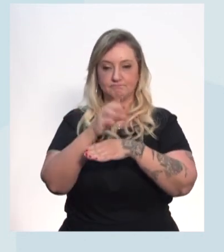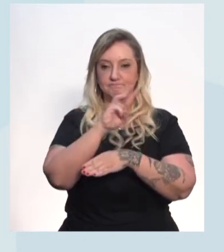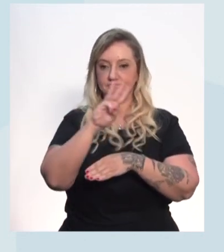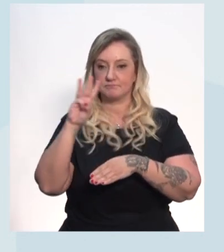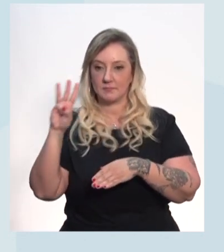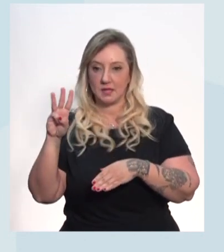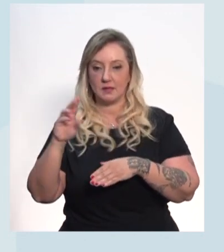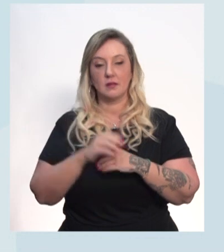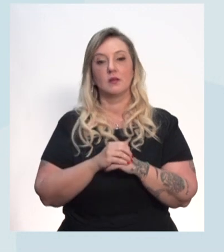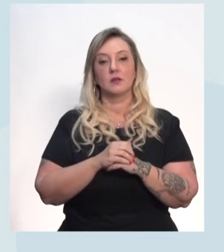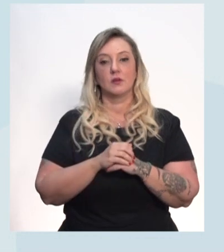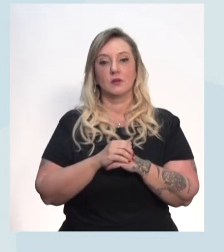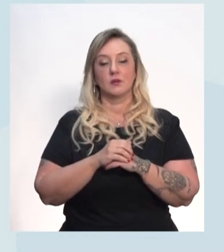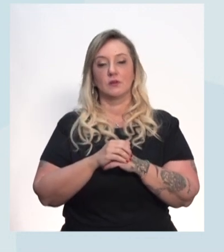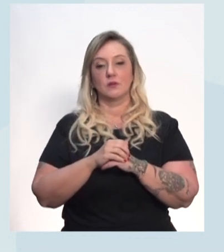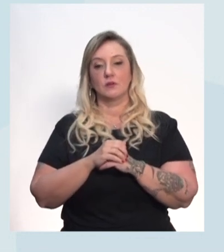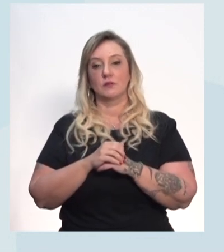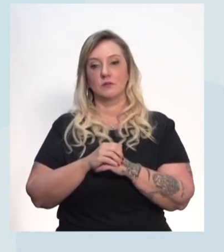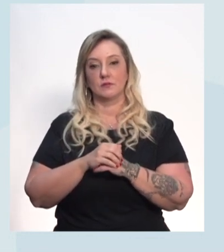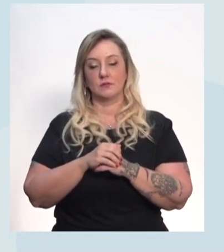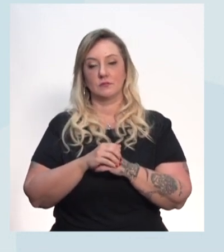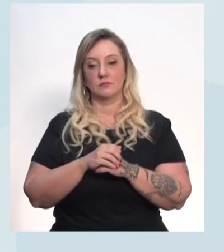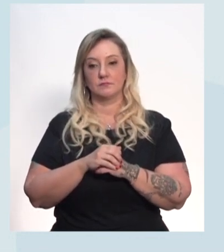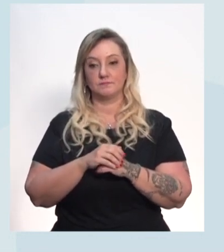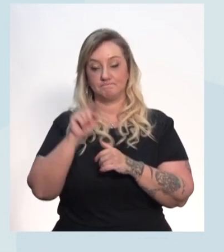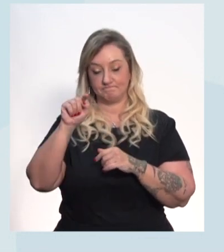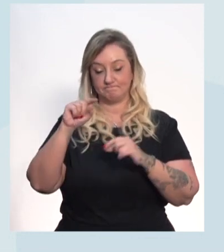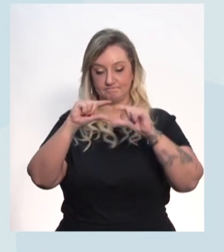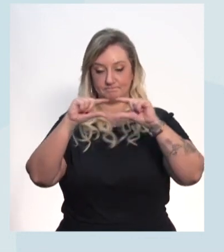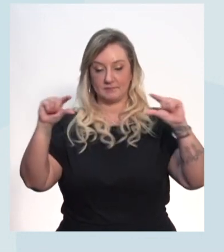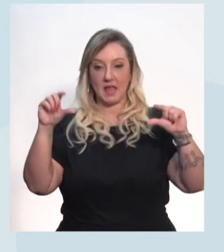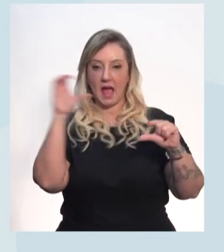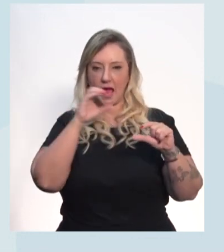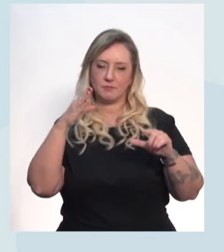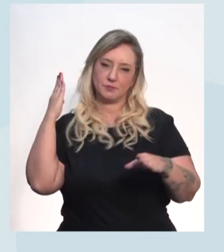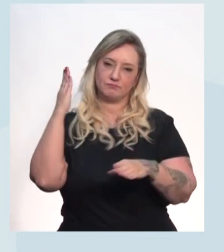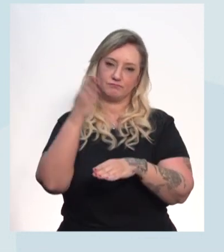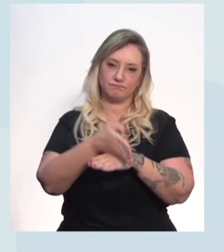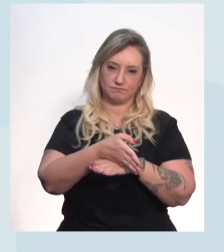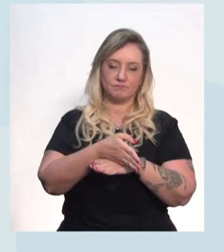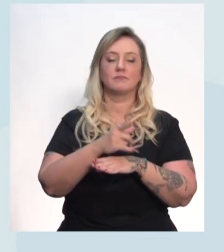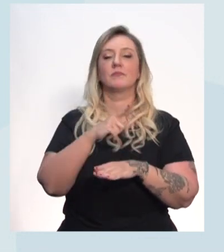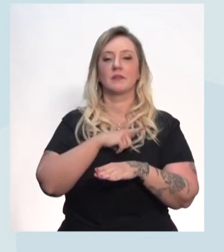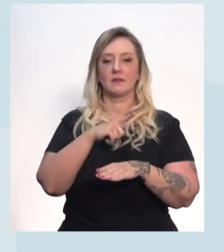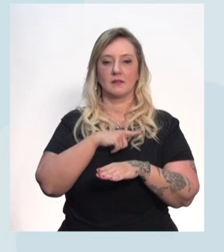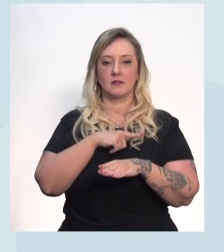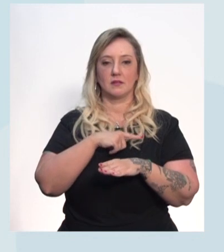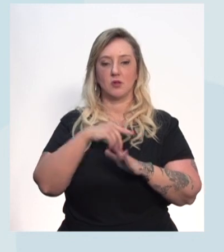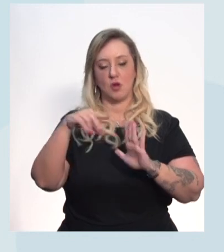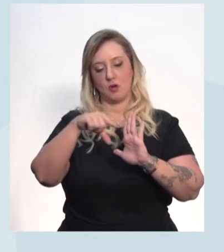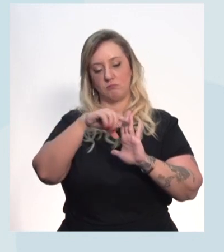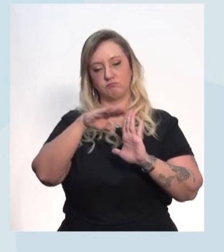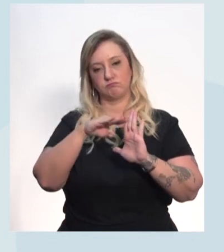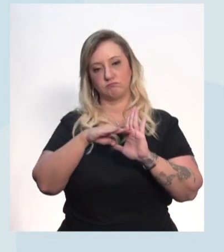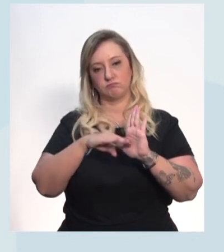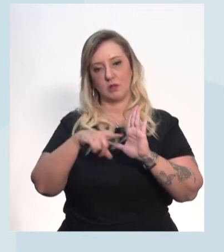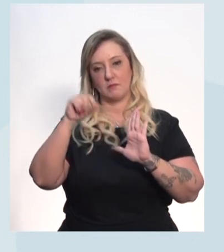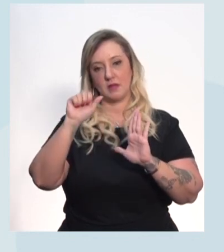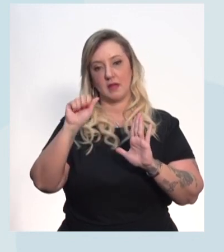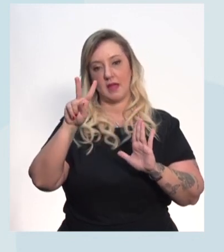convite. E por fim, caso você queira fazer uma chamada individual com uma pessoa, você pode clicar